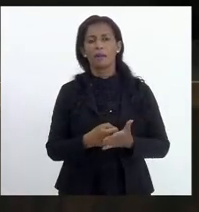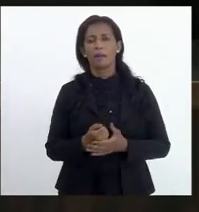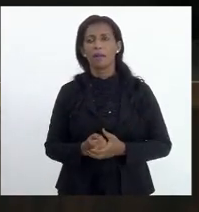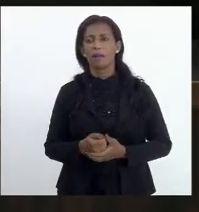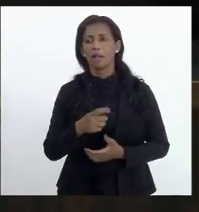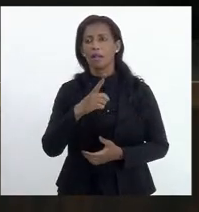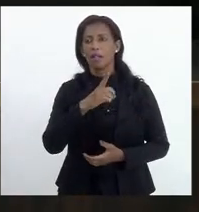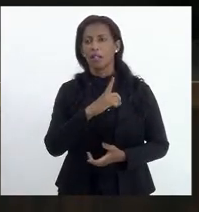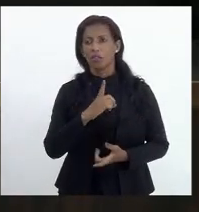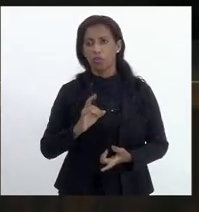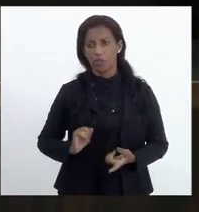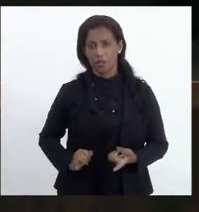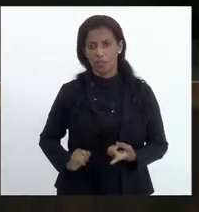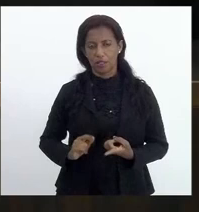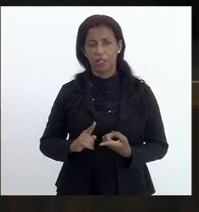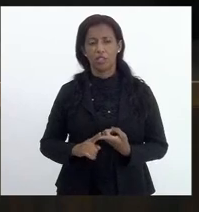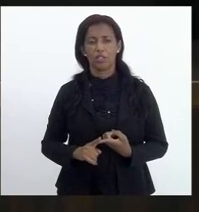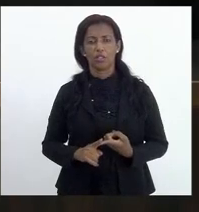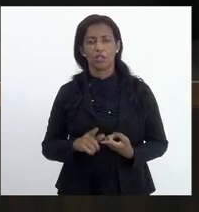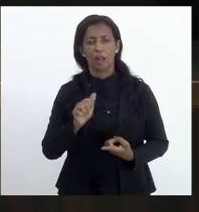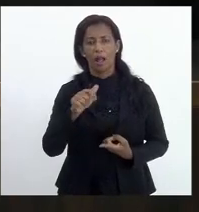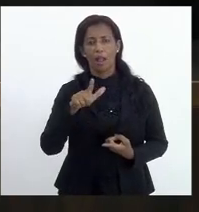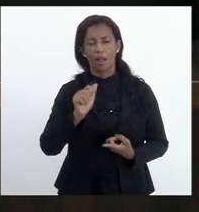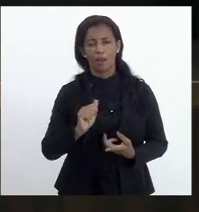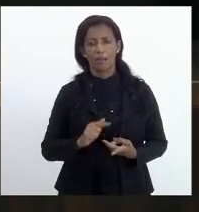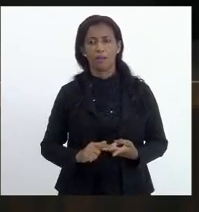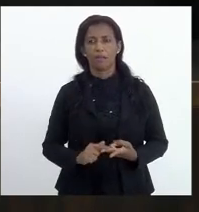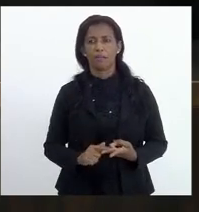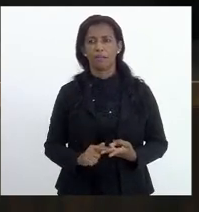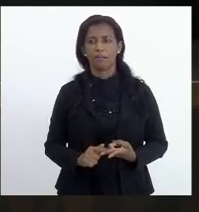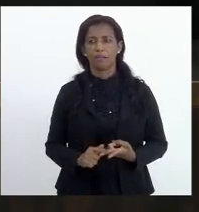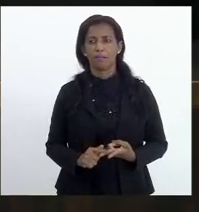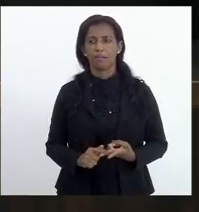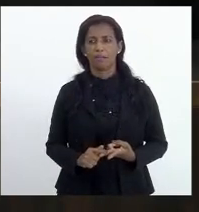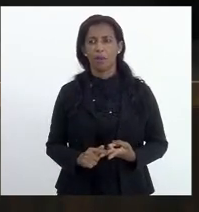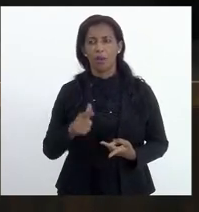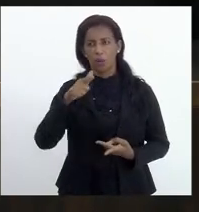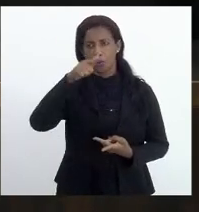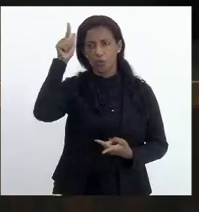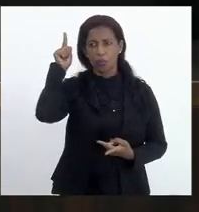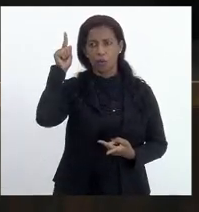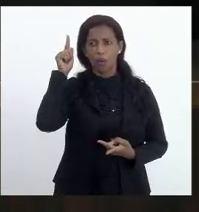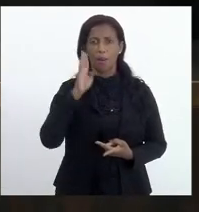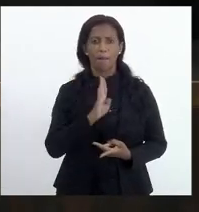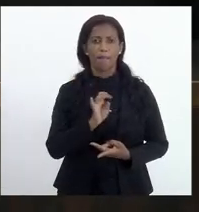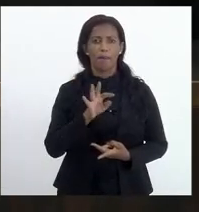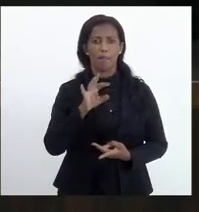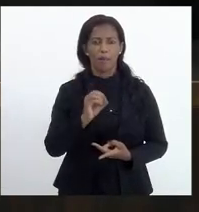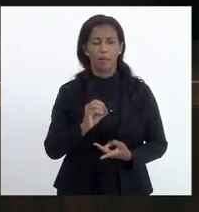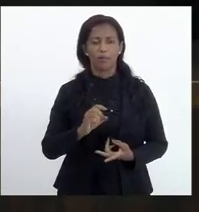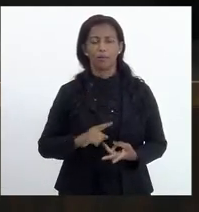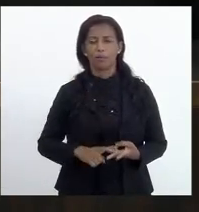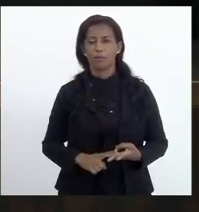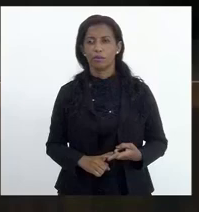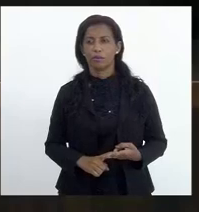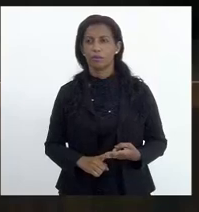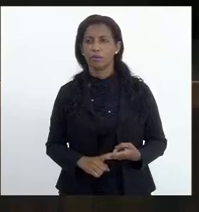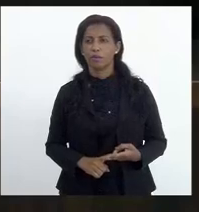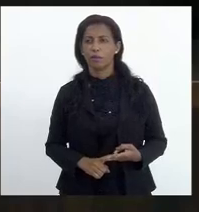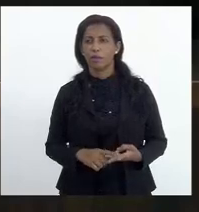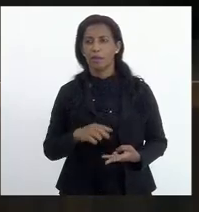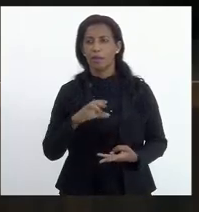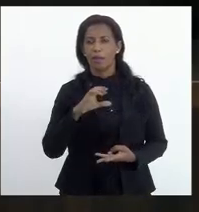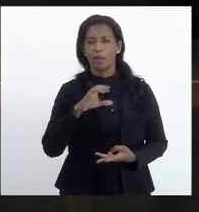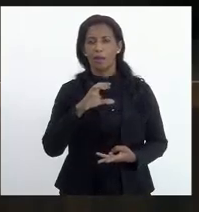deputado Dionísio Lins, Alana, deputado Luiz Paulo, Bebeto,